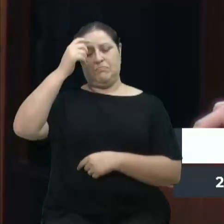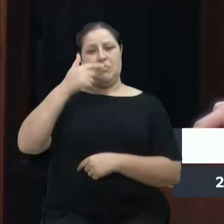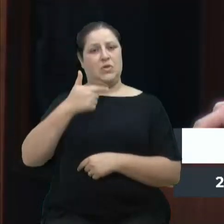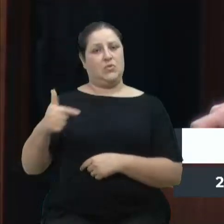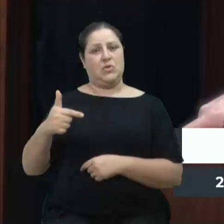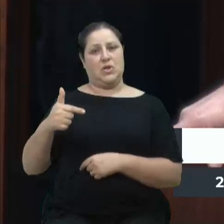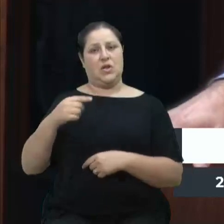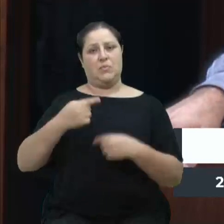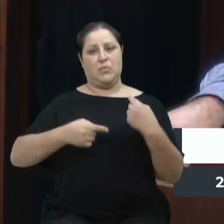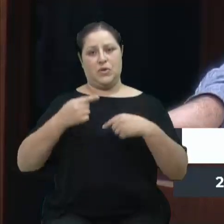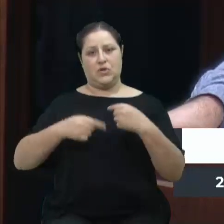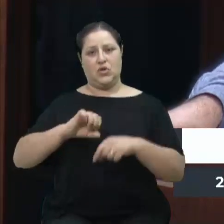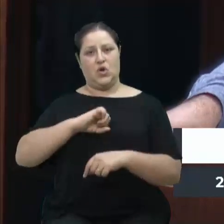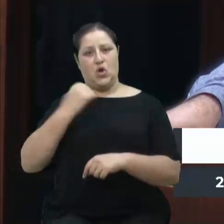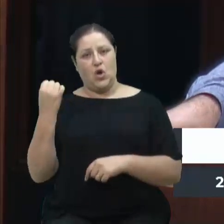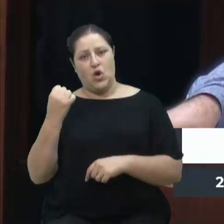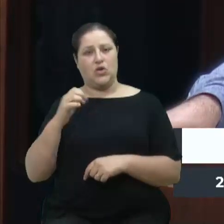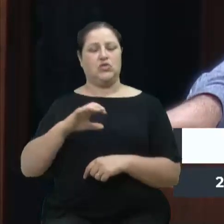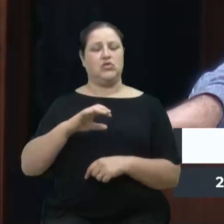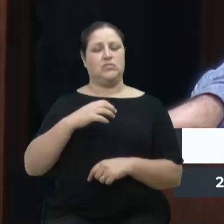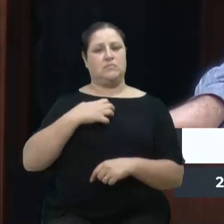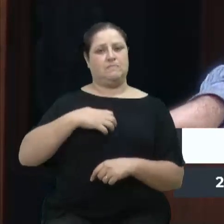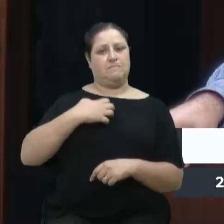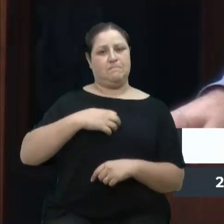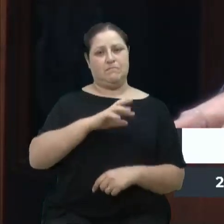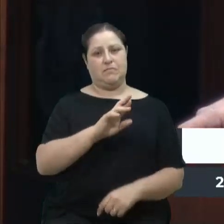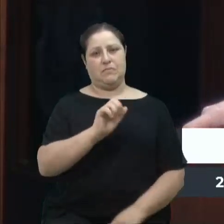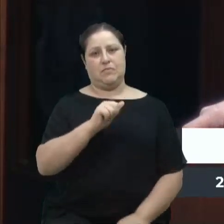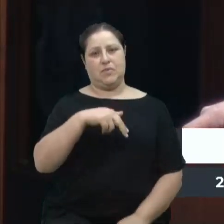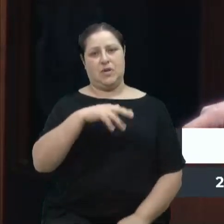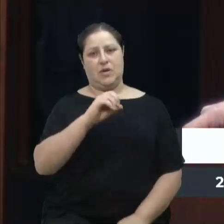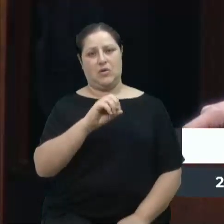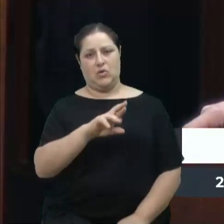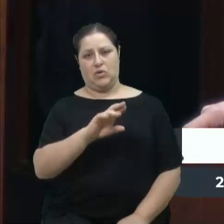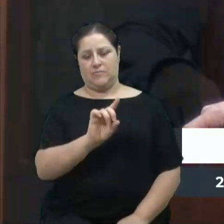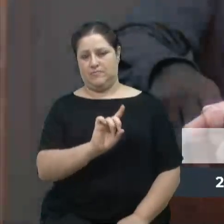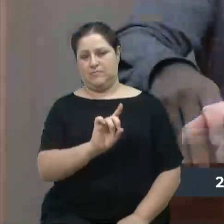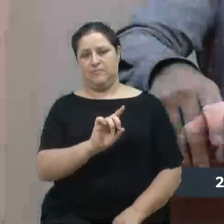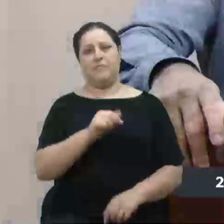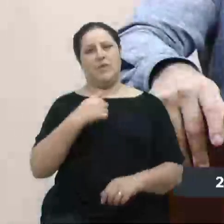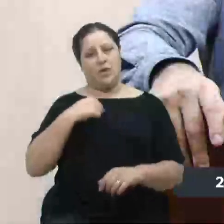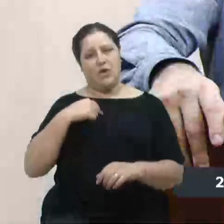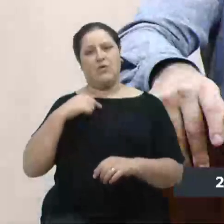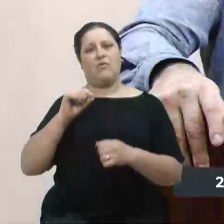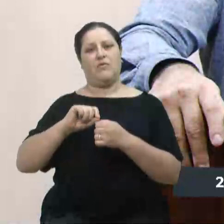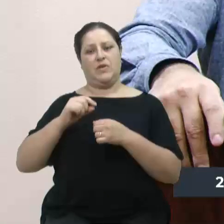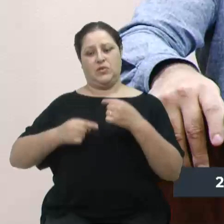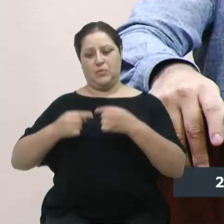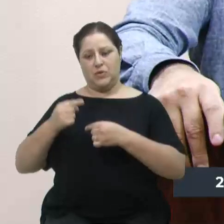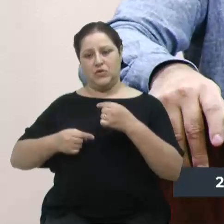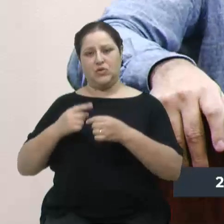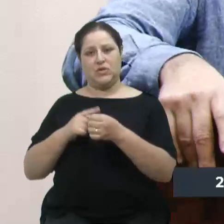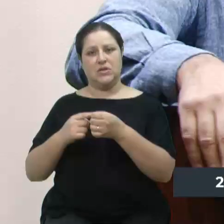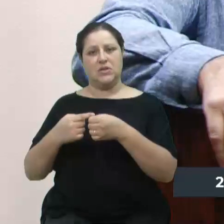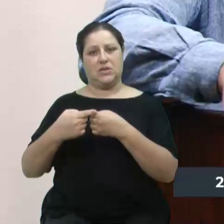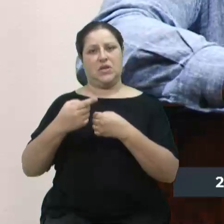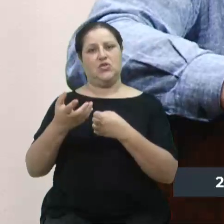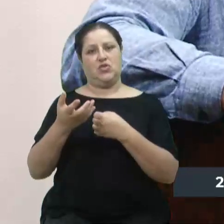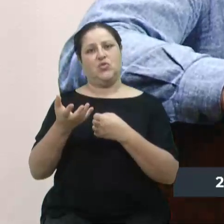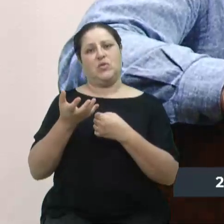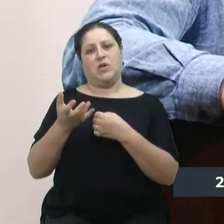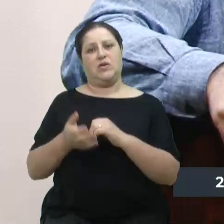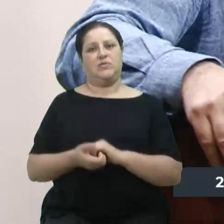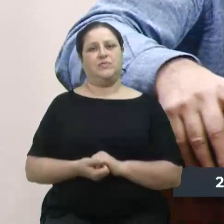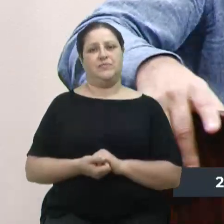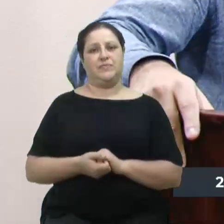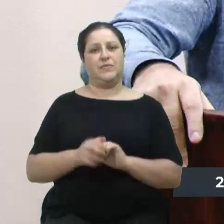ódio, nem com rancor. Faço política para a cidade que eu quero. E, nesse